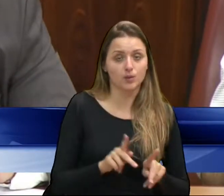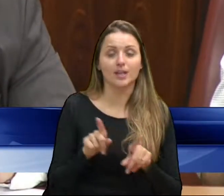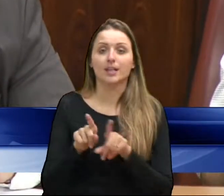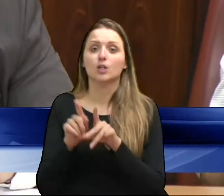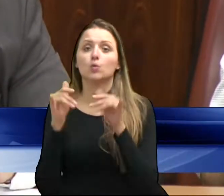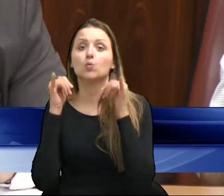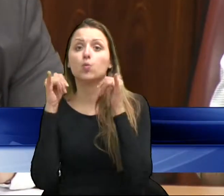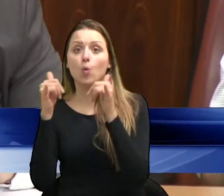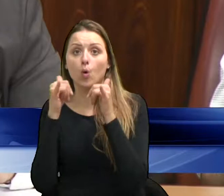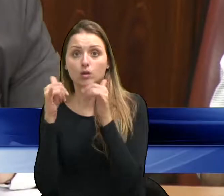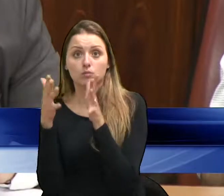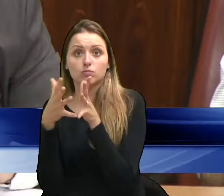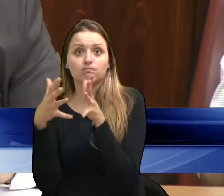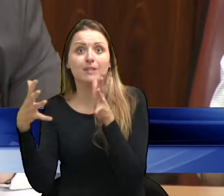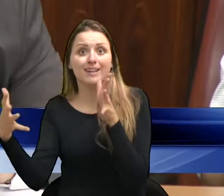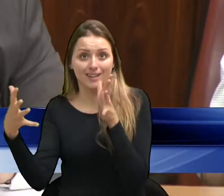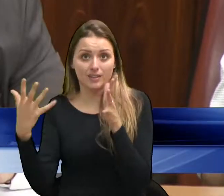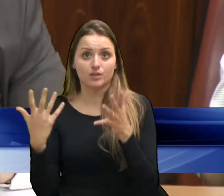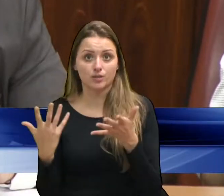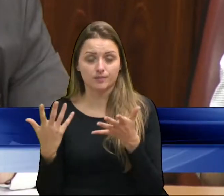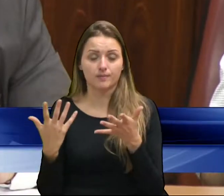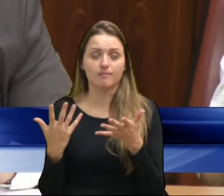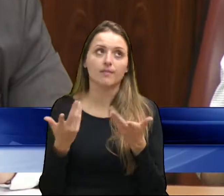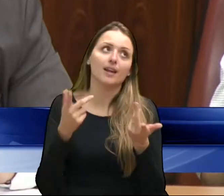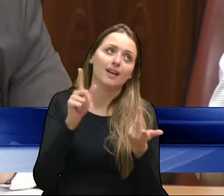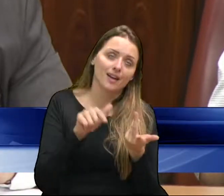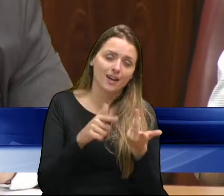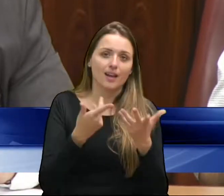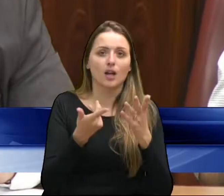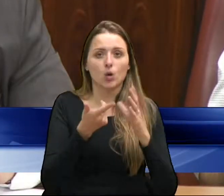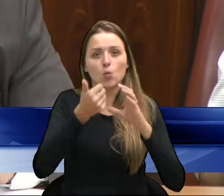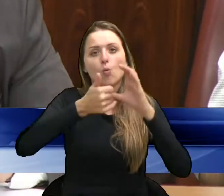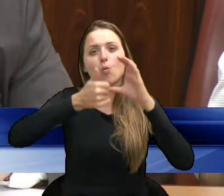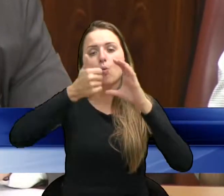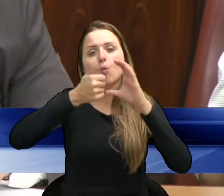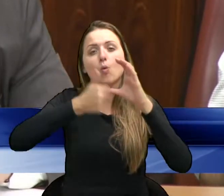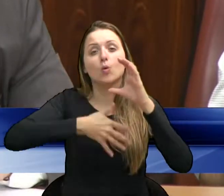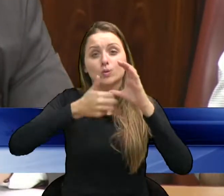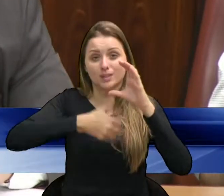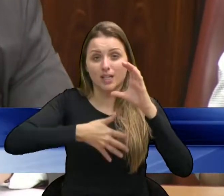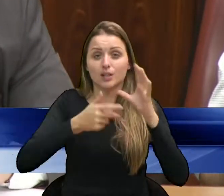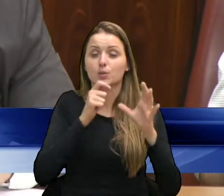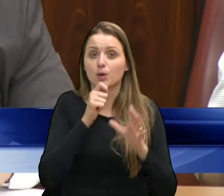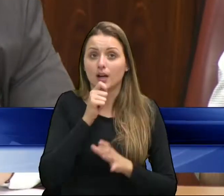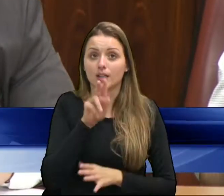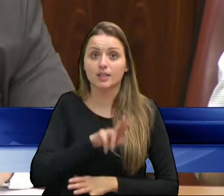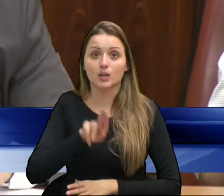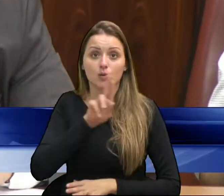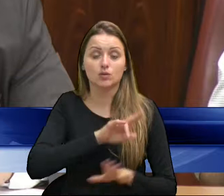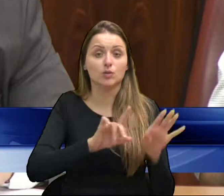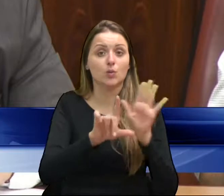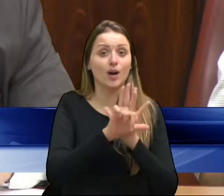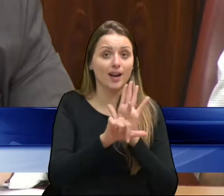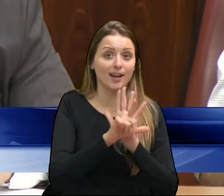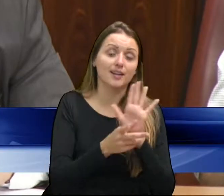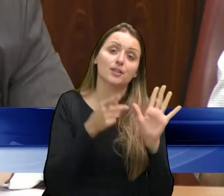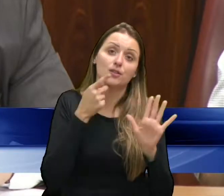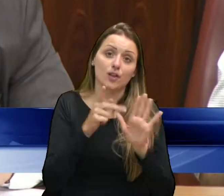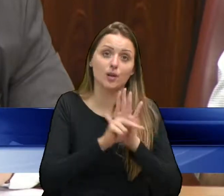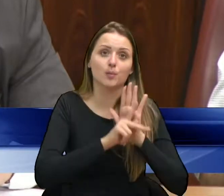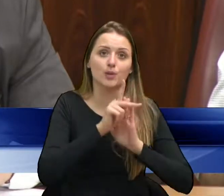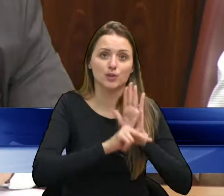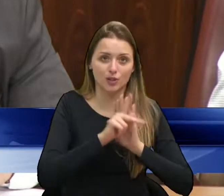coletivo. E o conceito é bastante usual ainda hoje em dia, tanto é que nesta lei, em sede de projeto,